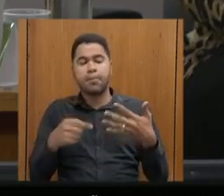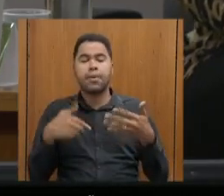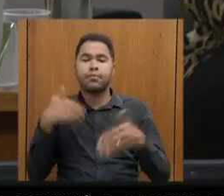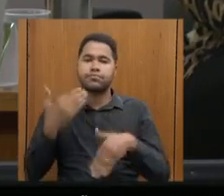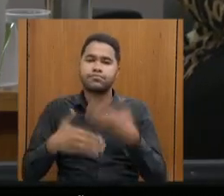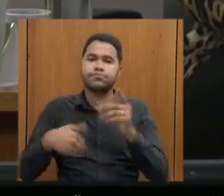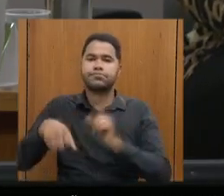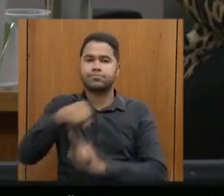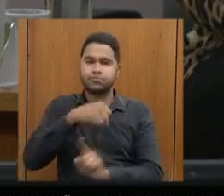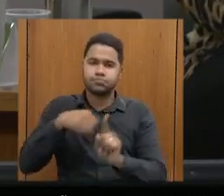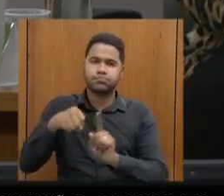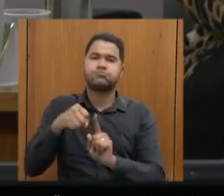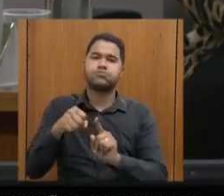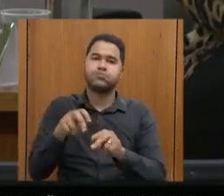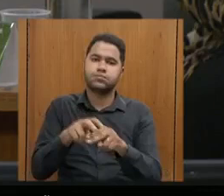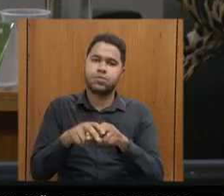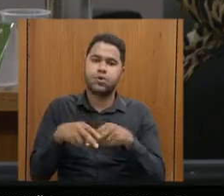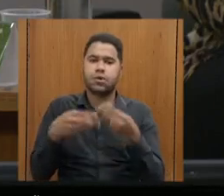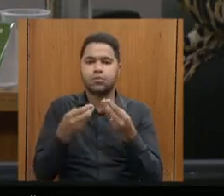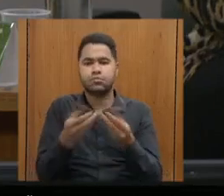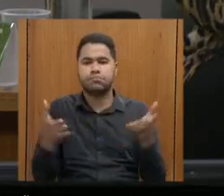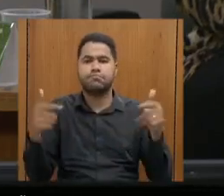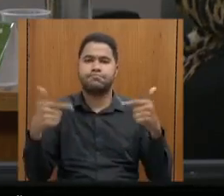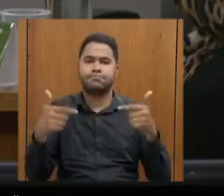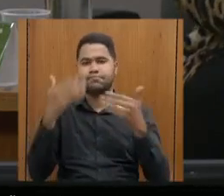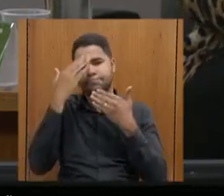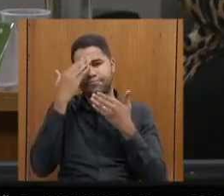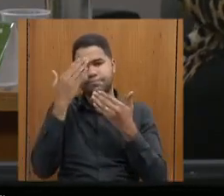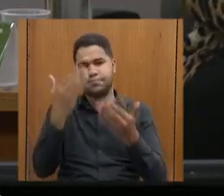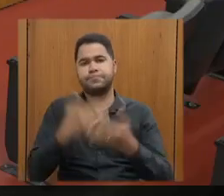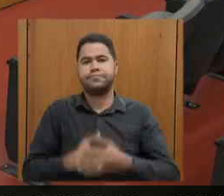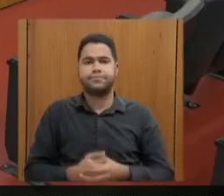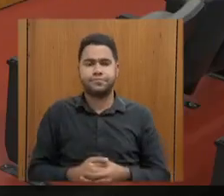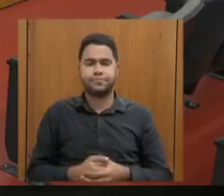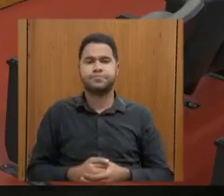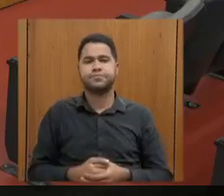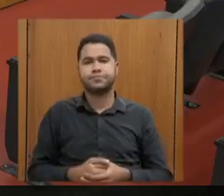social por meio da geração de emprego obrigado